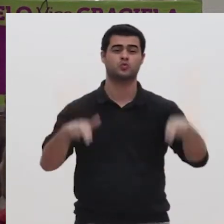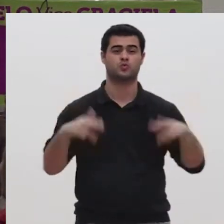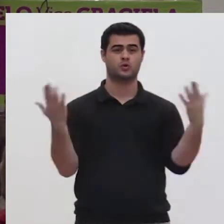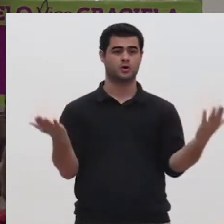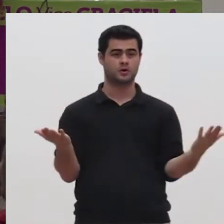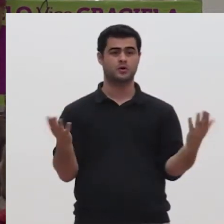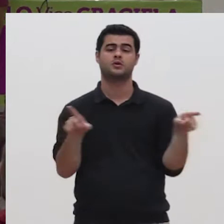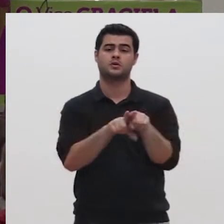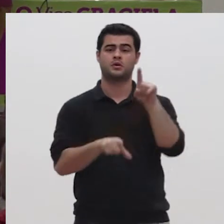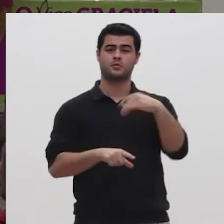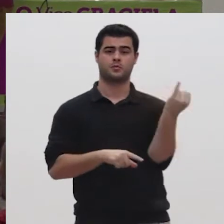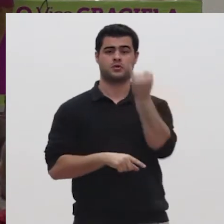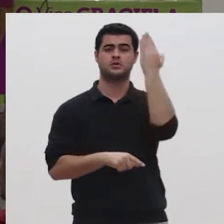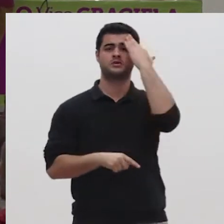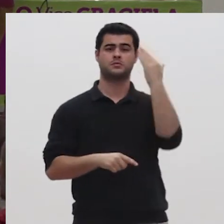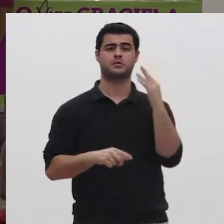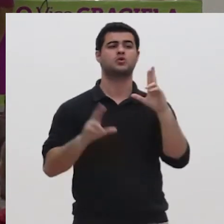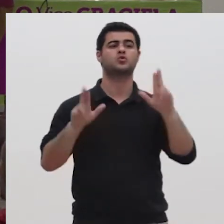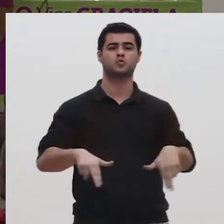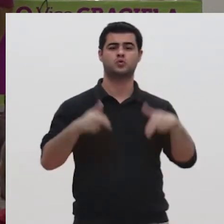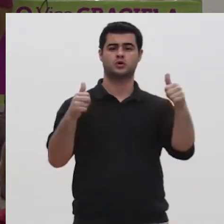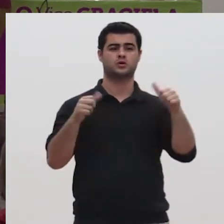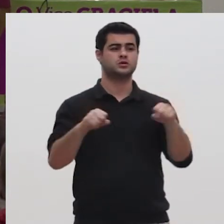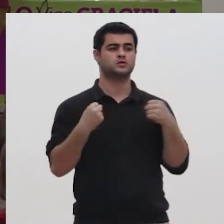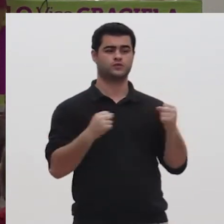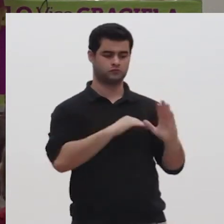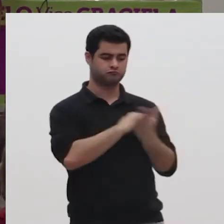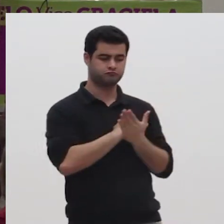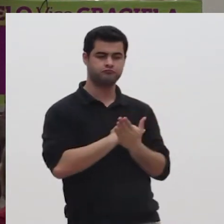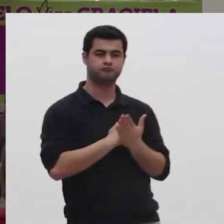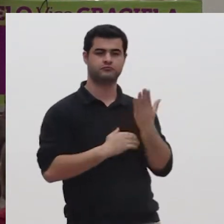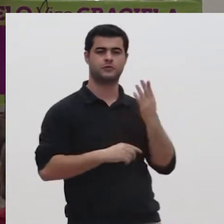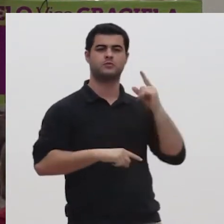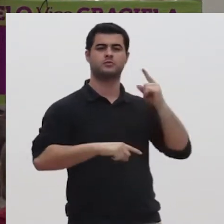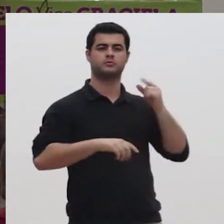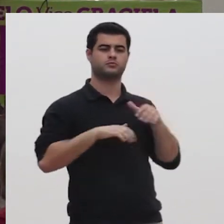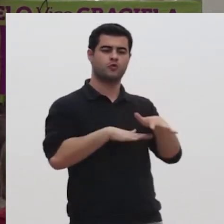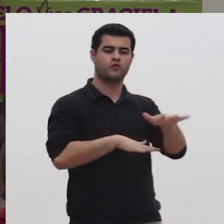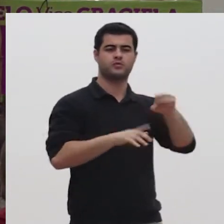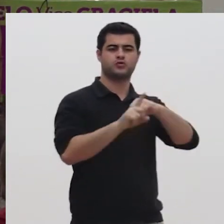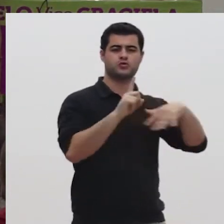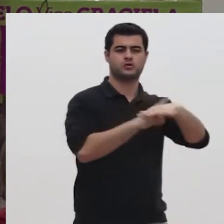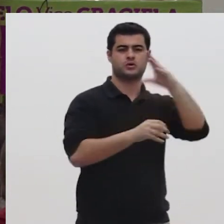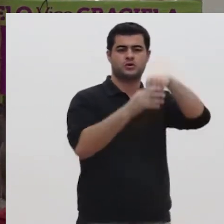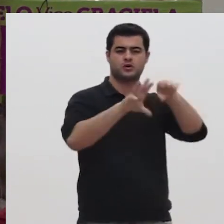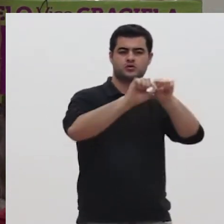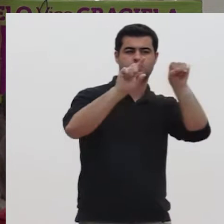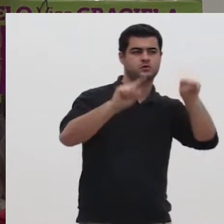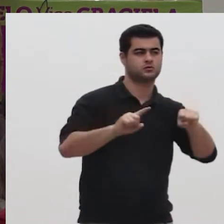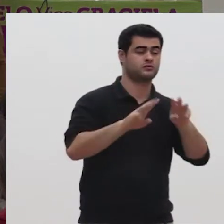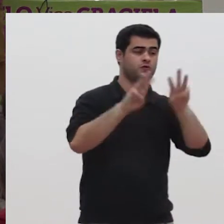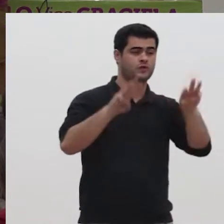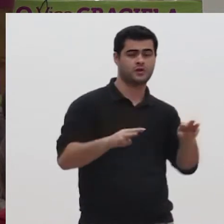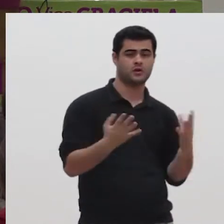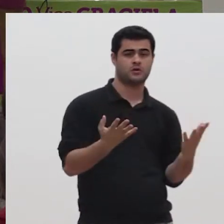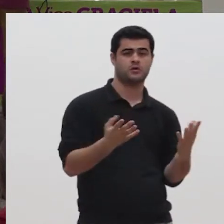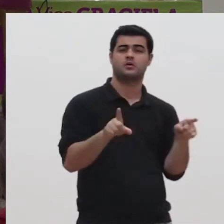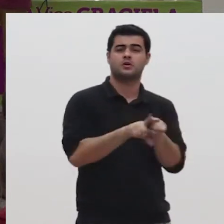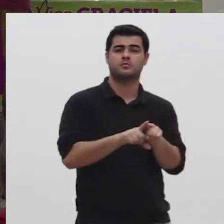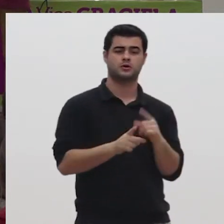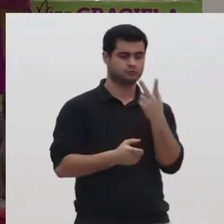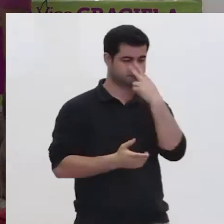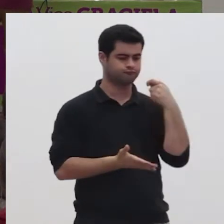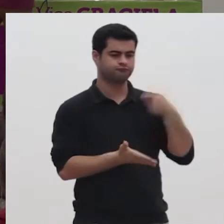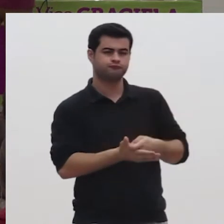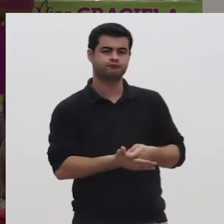criminalização dos movimentos estudantis, contra a criminalização dos movimentos sociais dentro da UFPR e se posicionem de forma dura